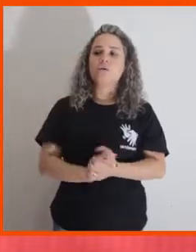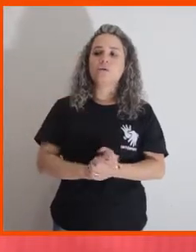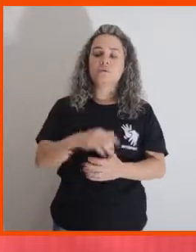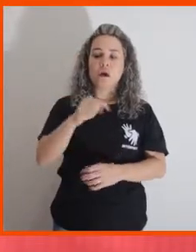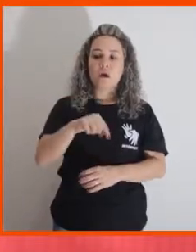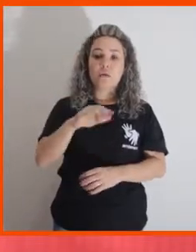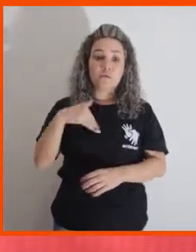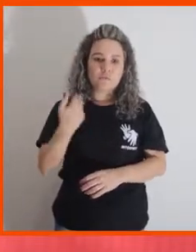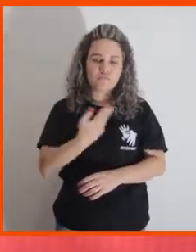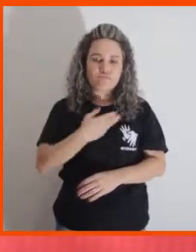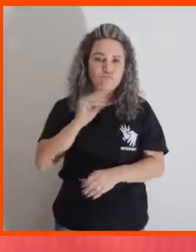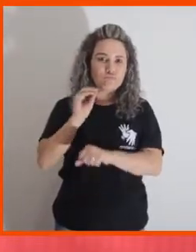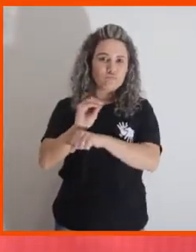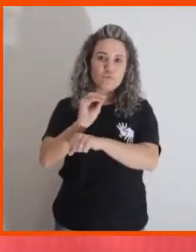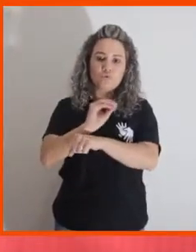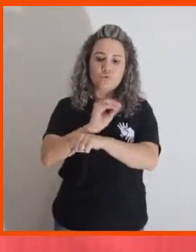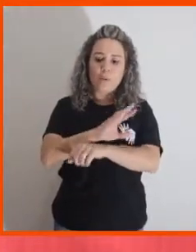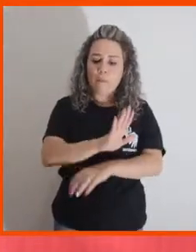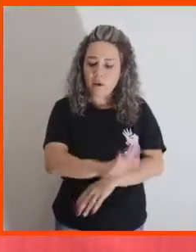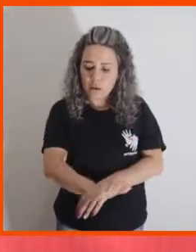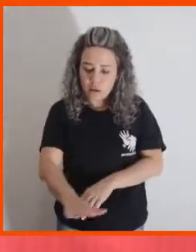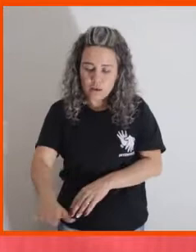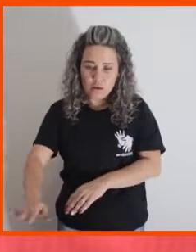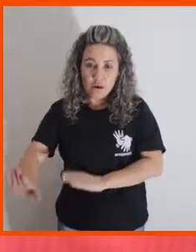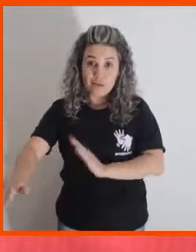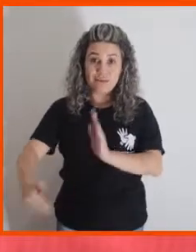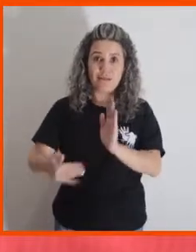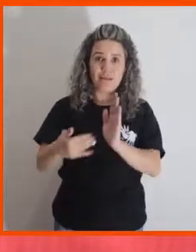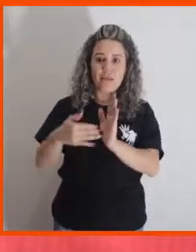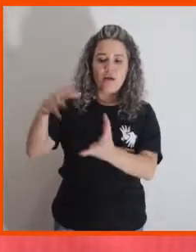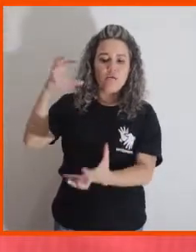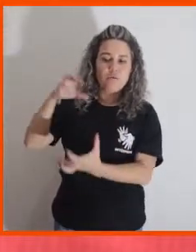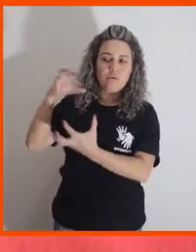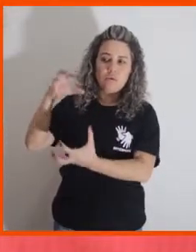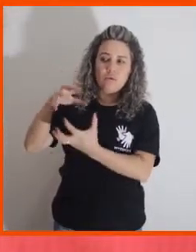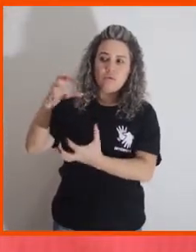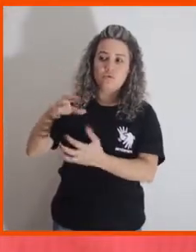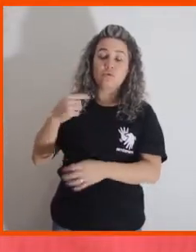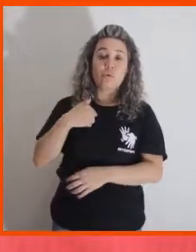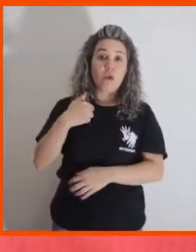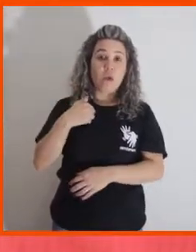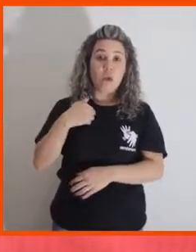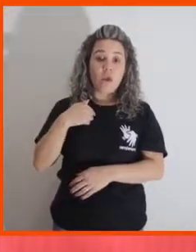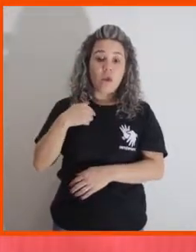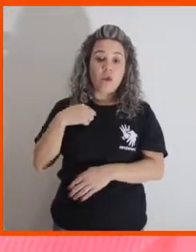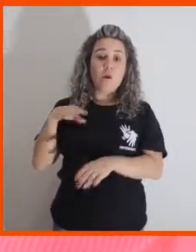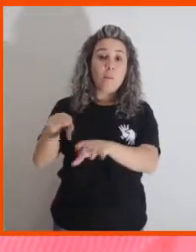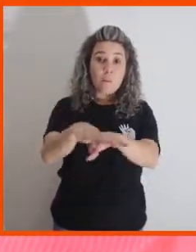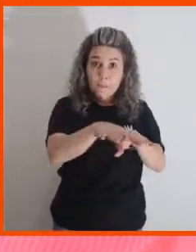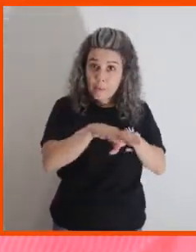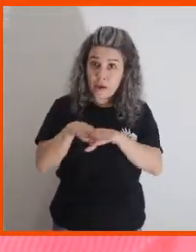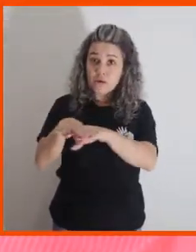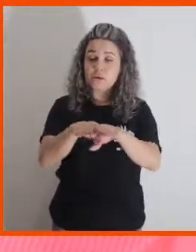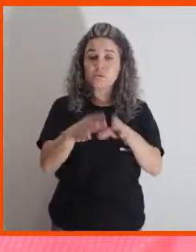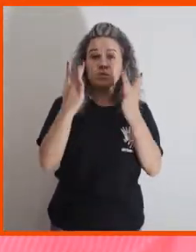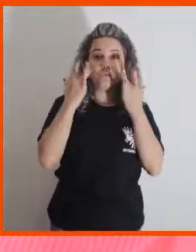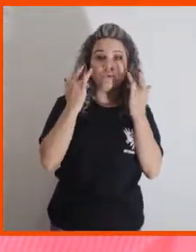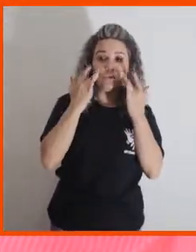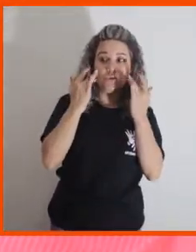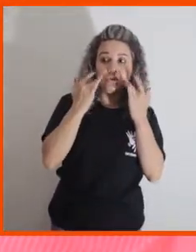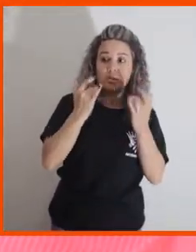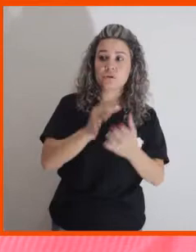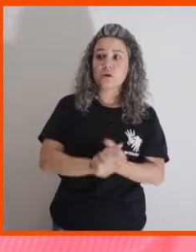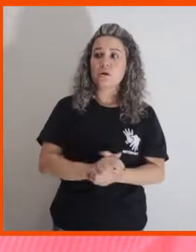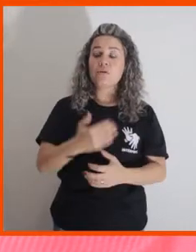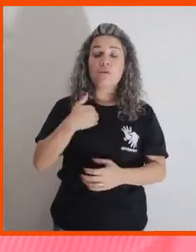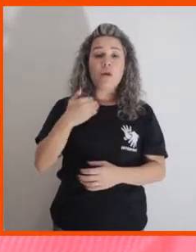da criança até o idoso. Eu tenho um pai de 107 anos, eu participo do teatro. O